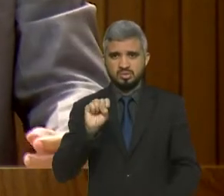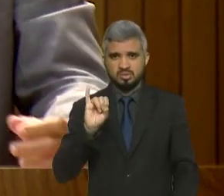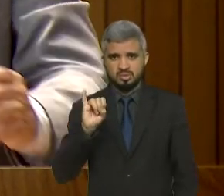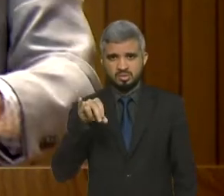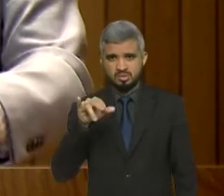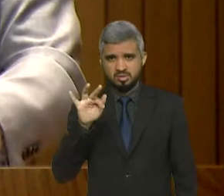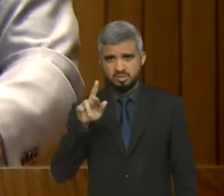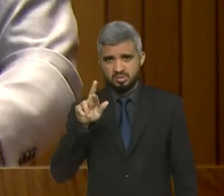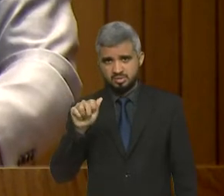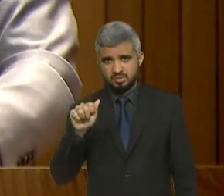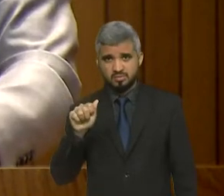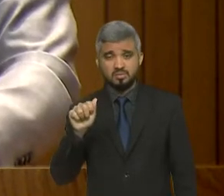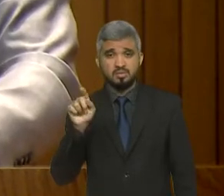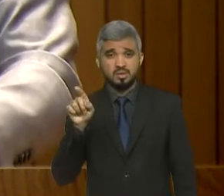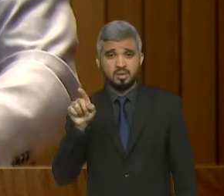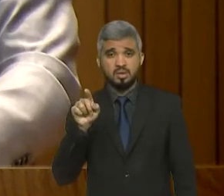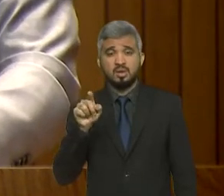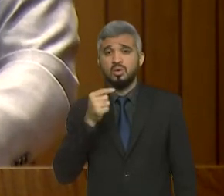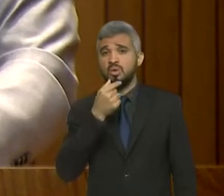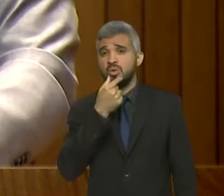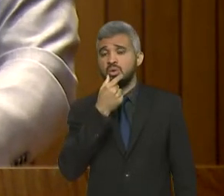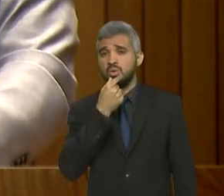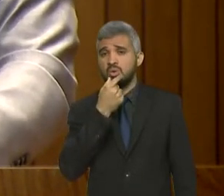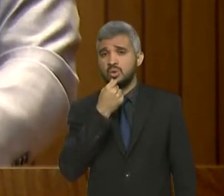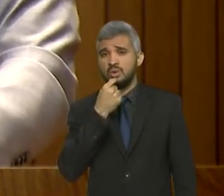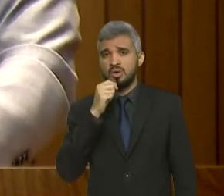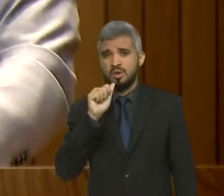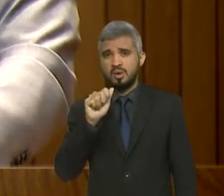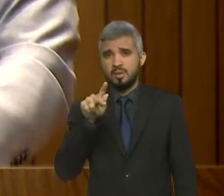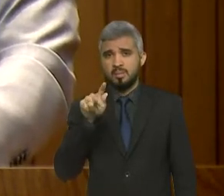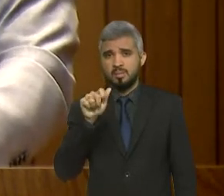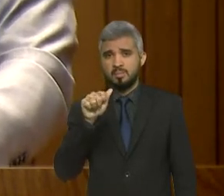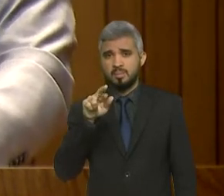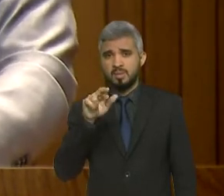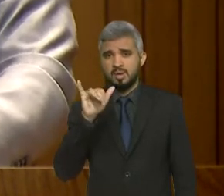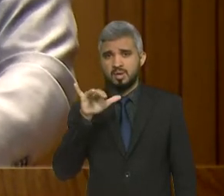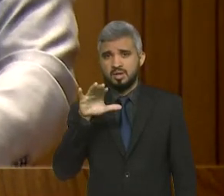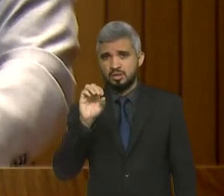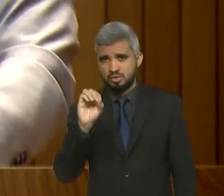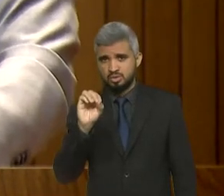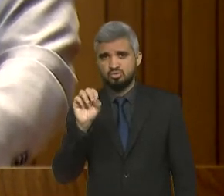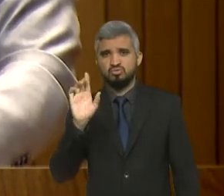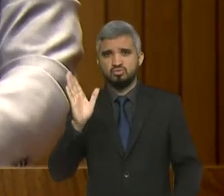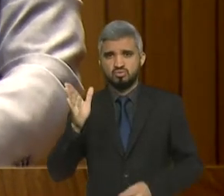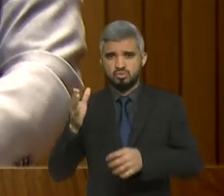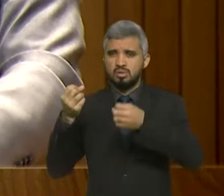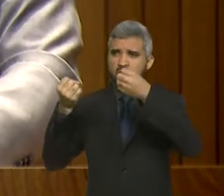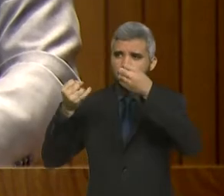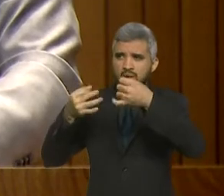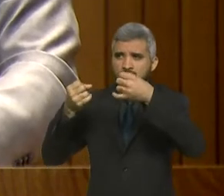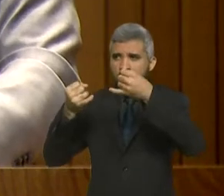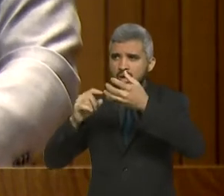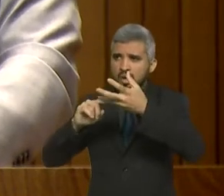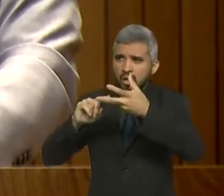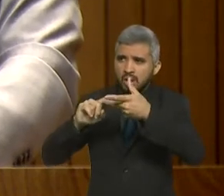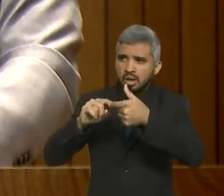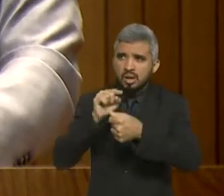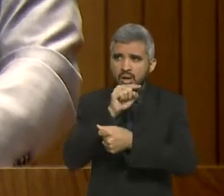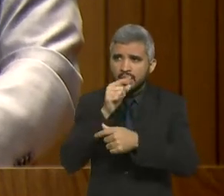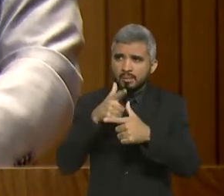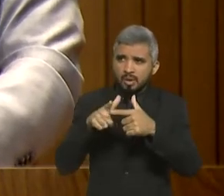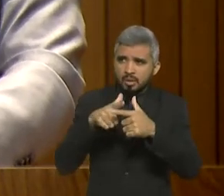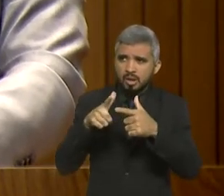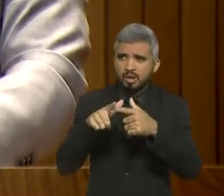o doutor Aparício Bandeira, expliquei essa questão depois que o prefeito Aluizinho